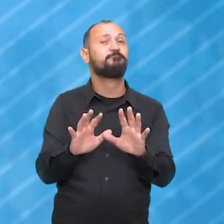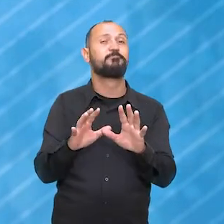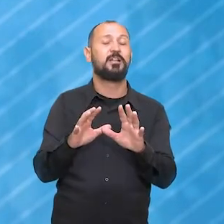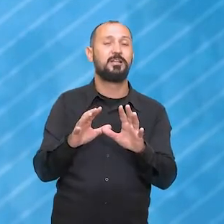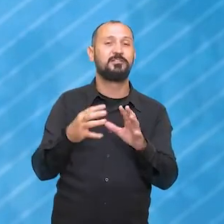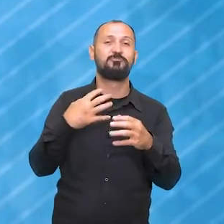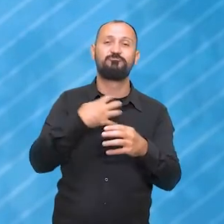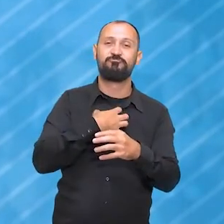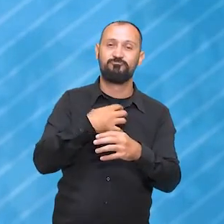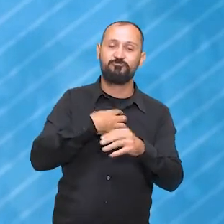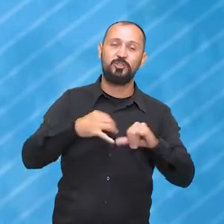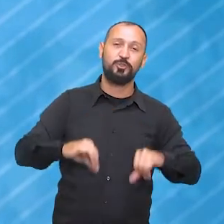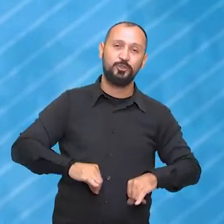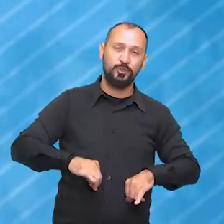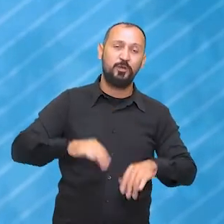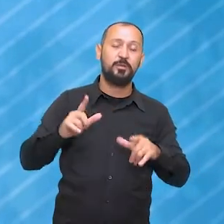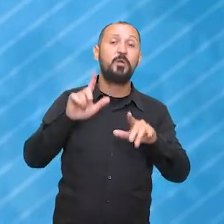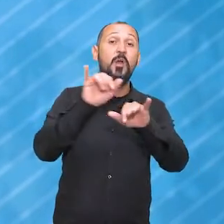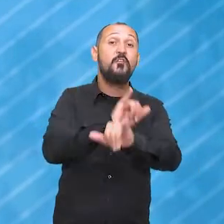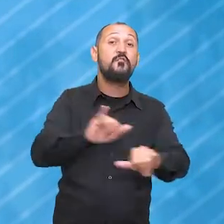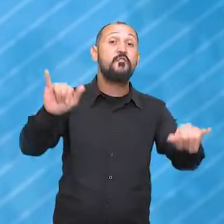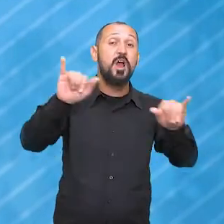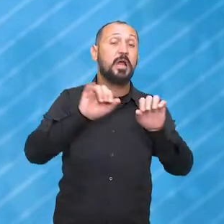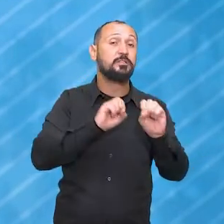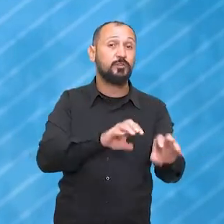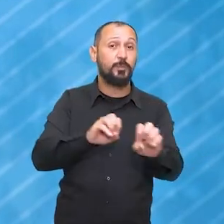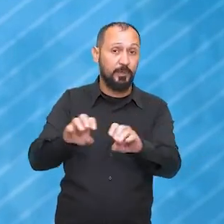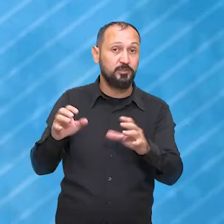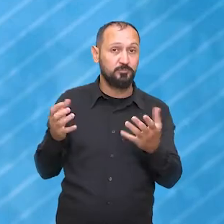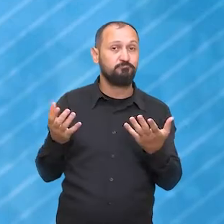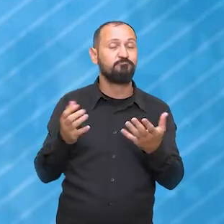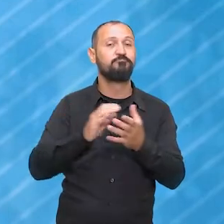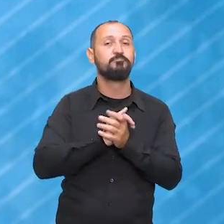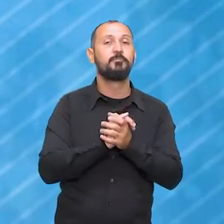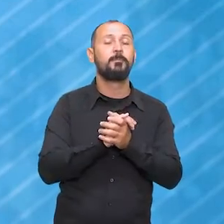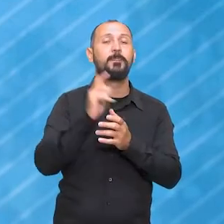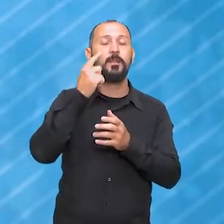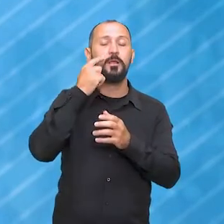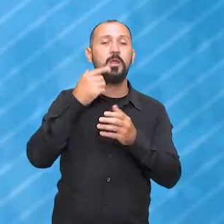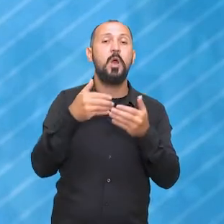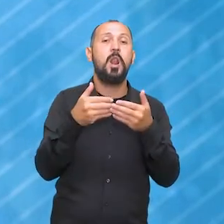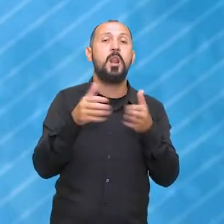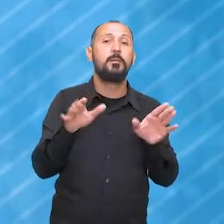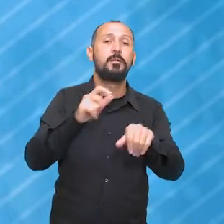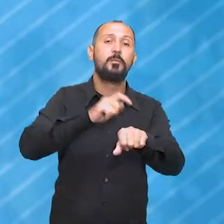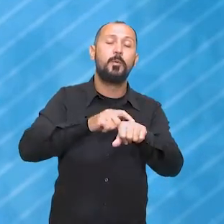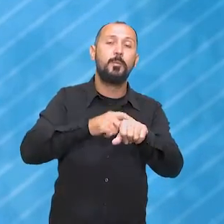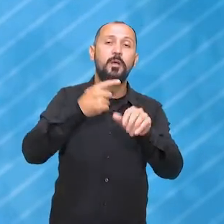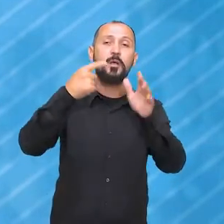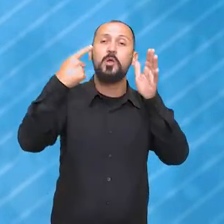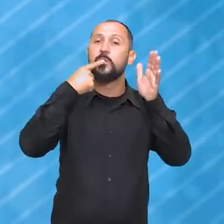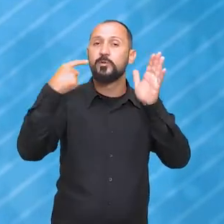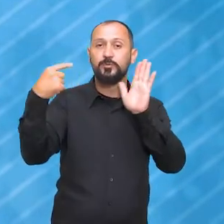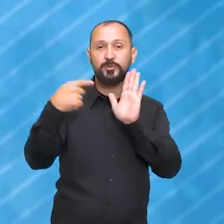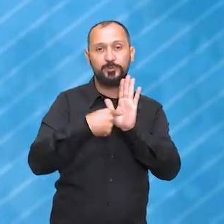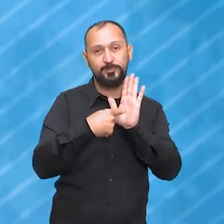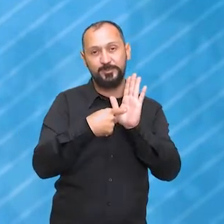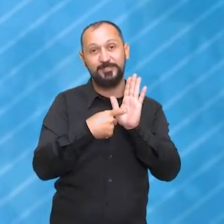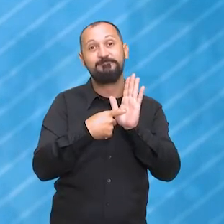Então, assim, é uma campanha informativa em especial e, mais do que isso, o lançamento de um canal de